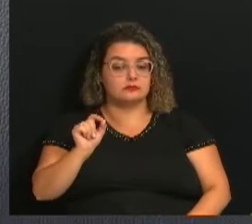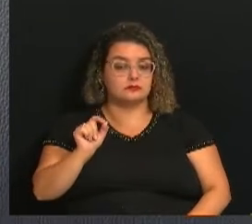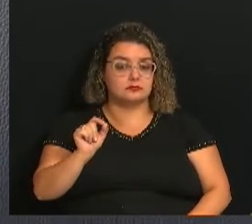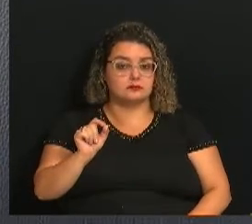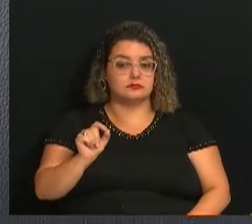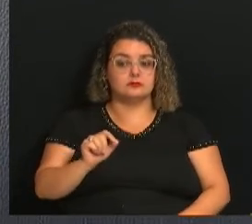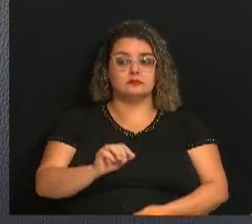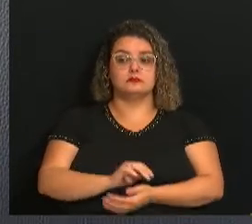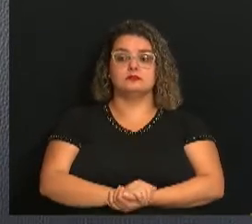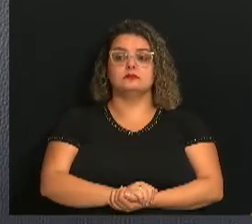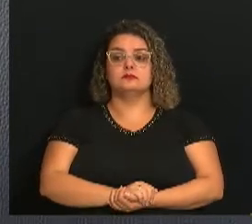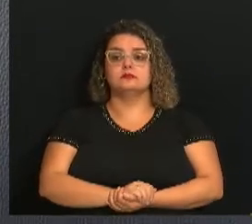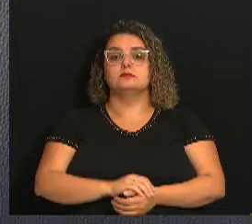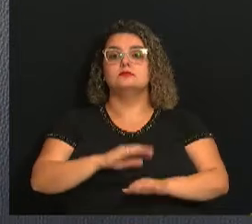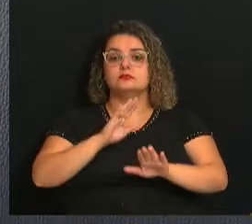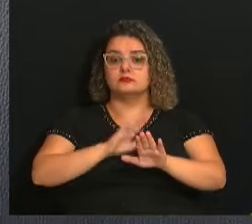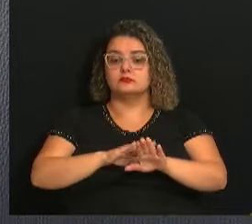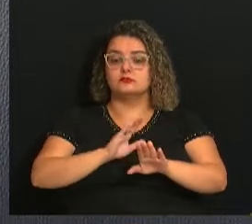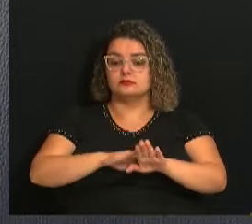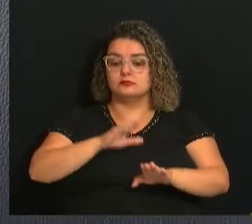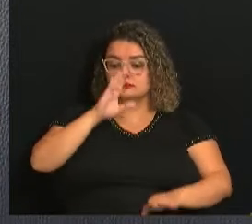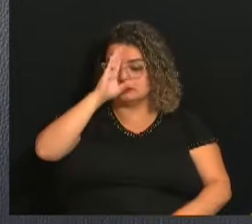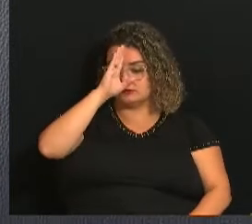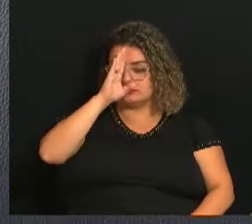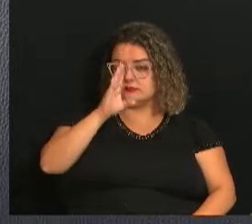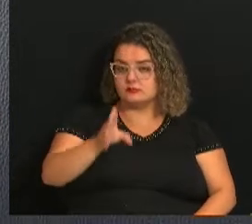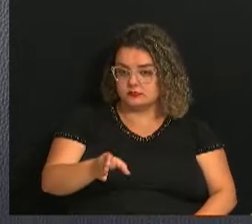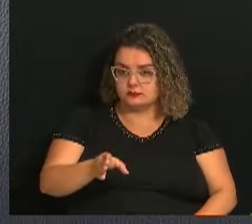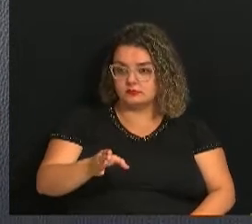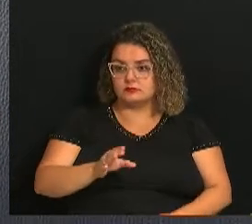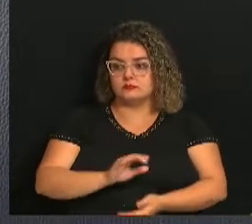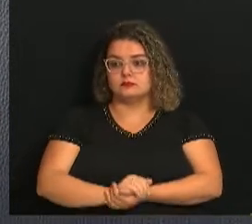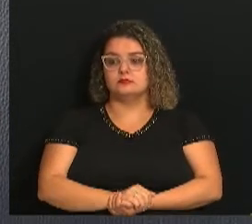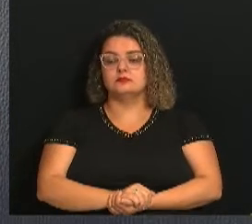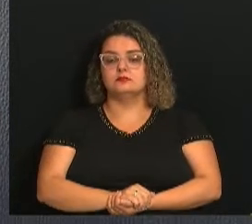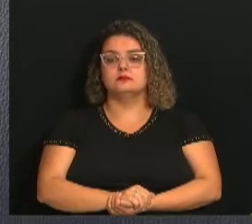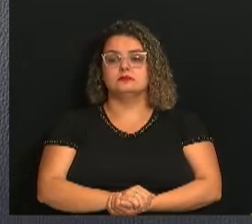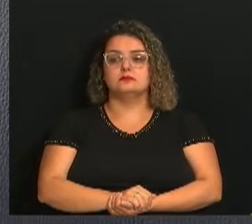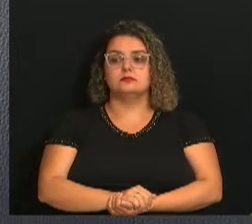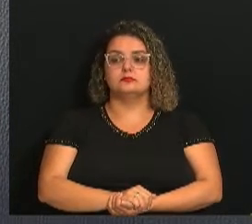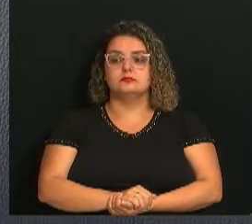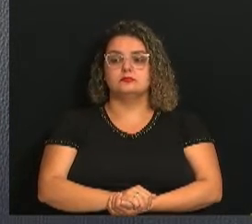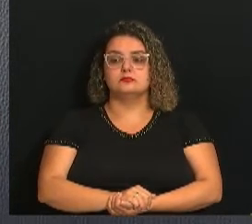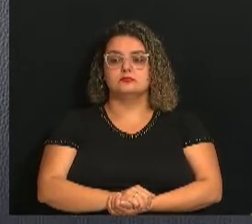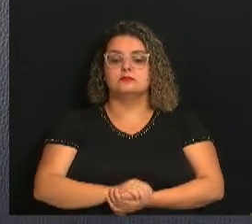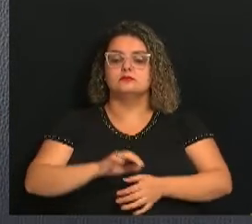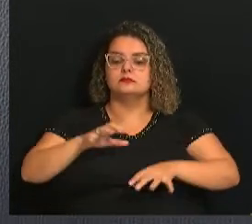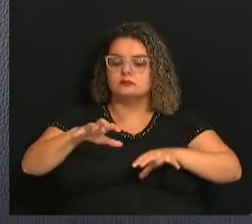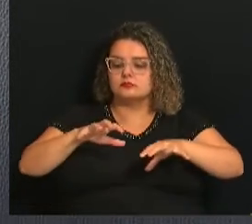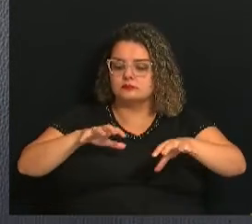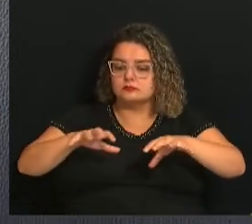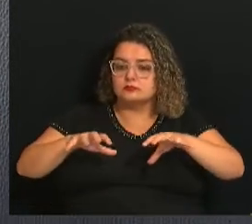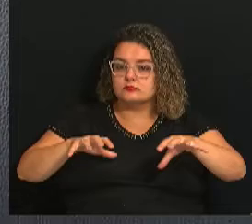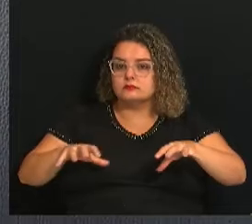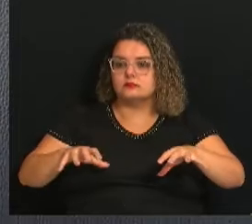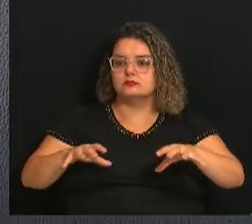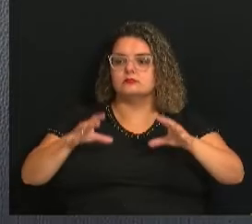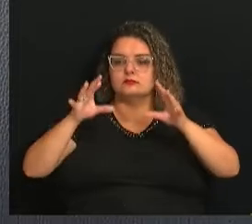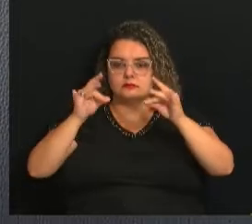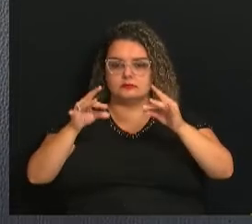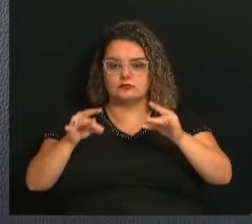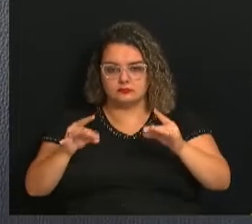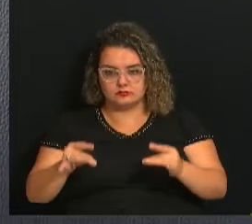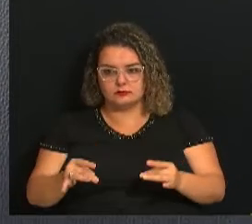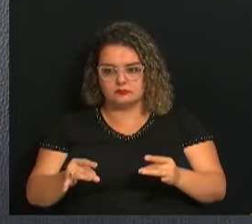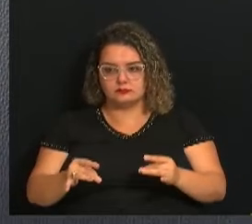essa ação mais direta quando você faz esse mapeamento, esse detalhamento com relação